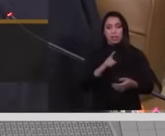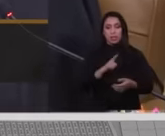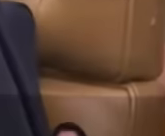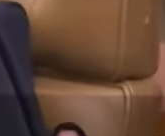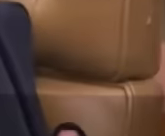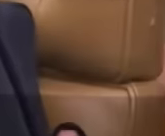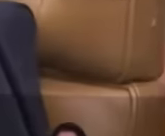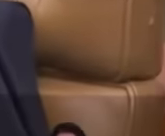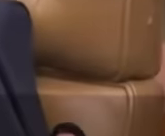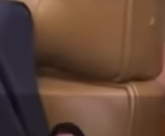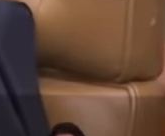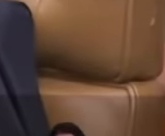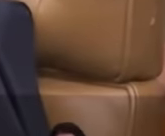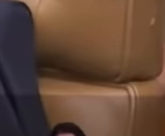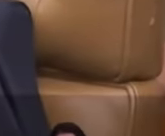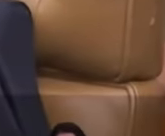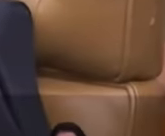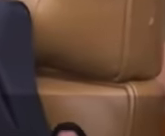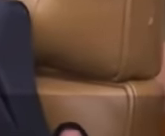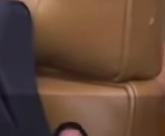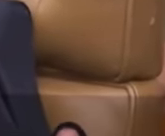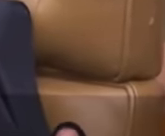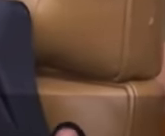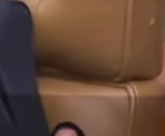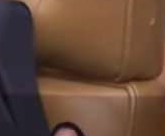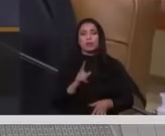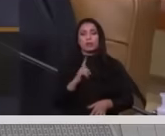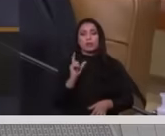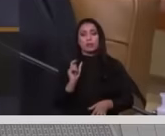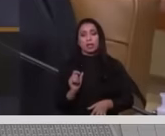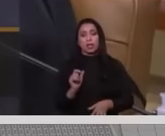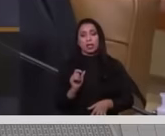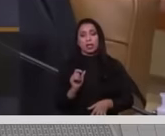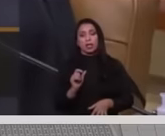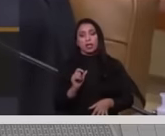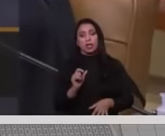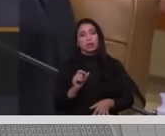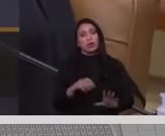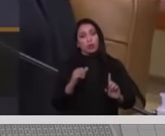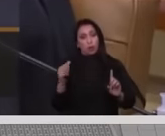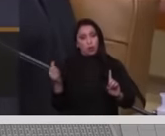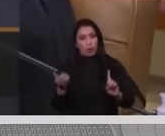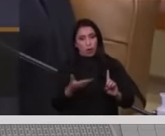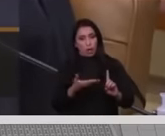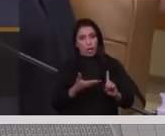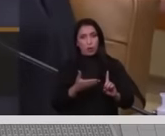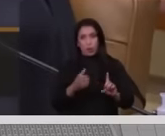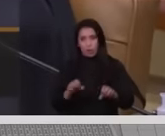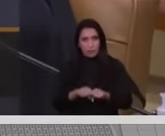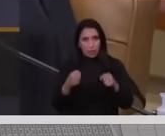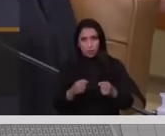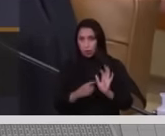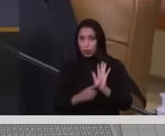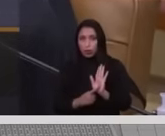Exato, isso é flagrante, né? As pessoas que invadiram, invadiram com um método antidemocrático